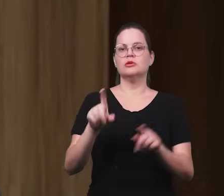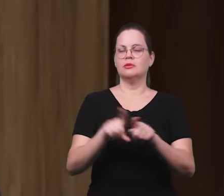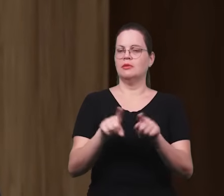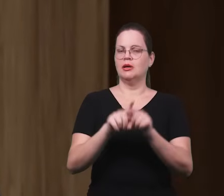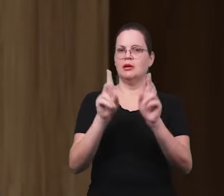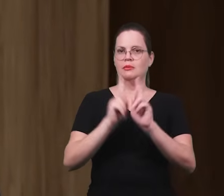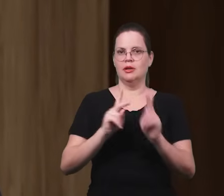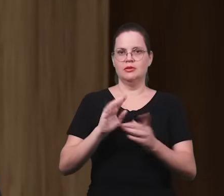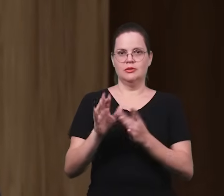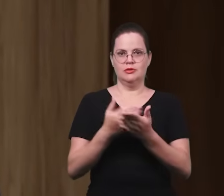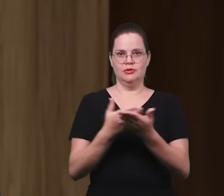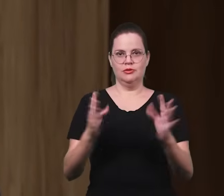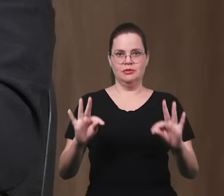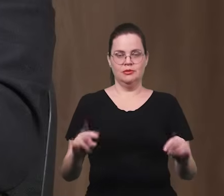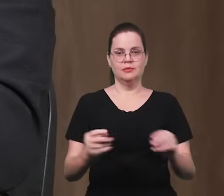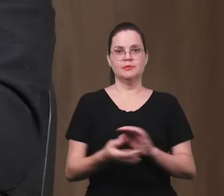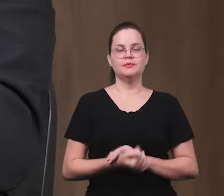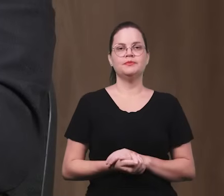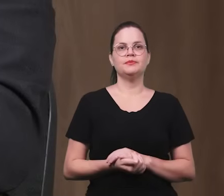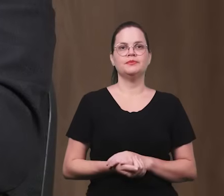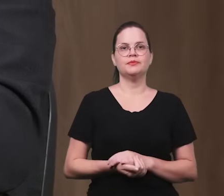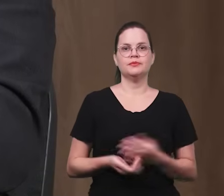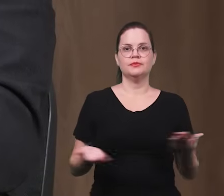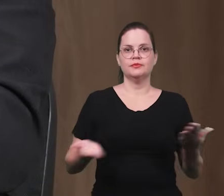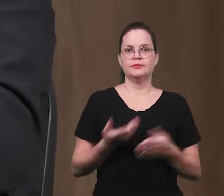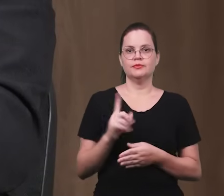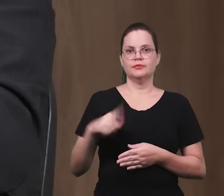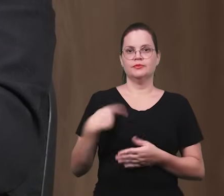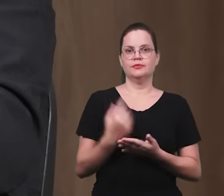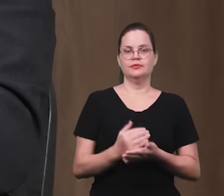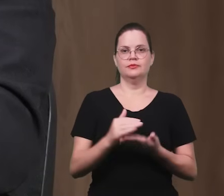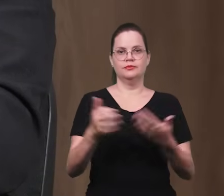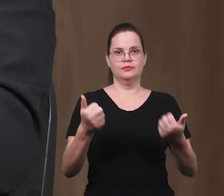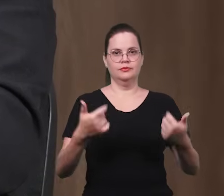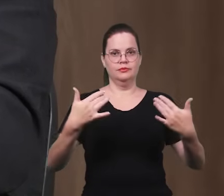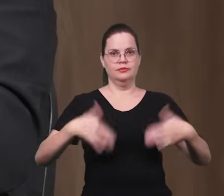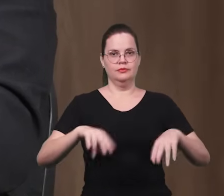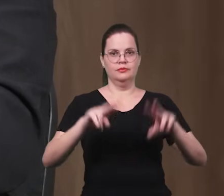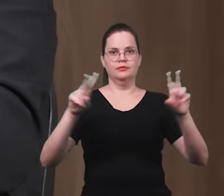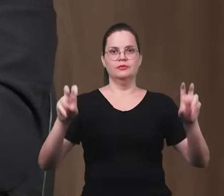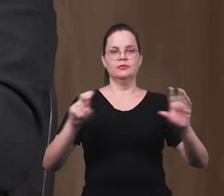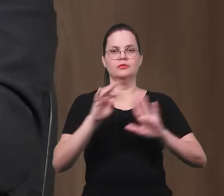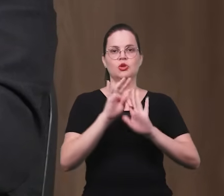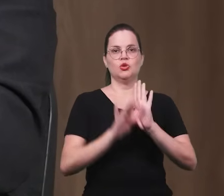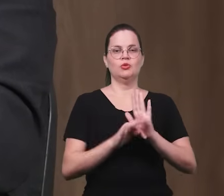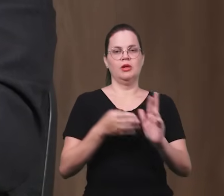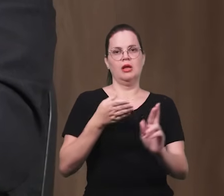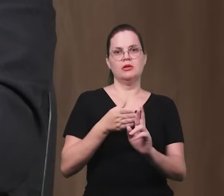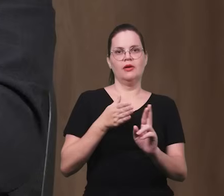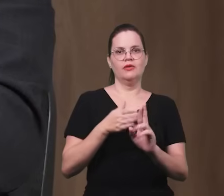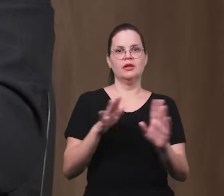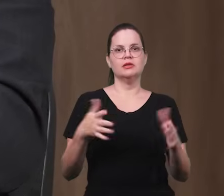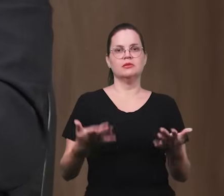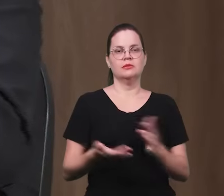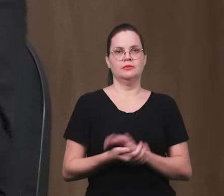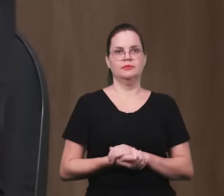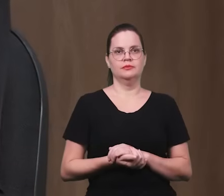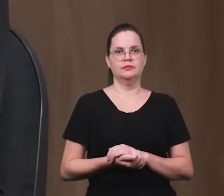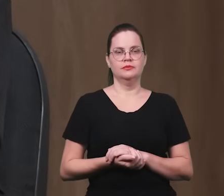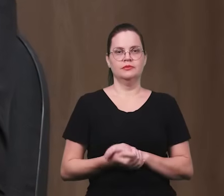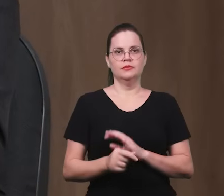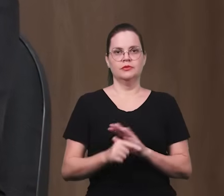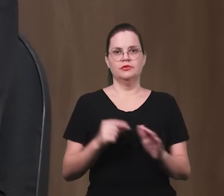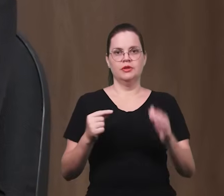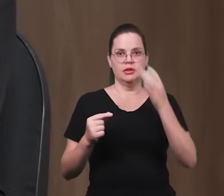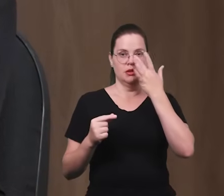uma alegria estar aqui convosco. E hoje nós vamos começar falando sobre um texto da palavra do livro de Jó, que está no